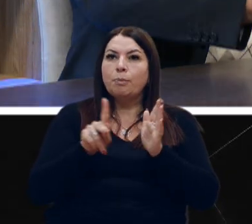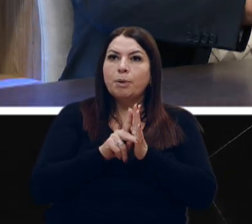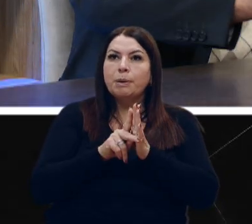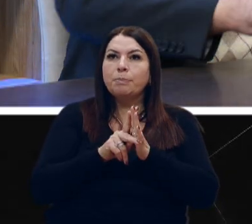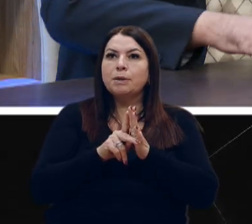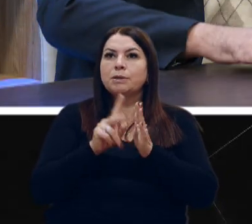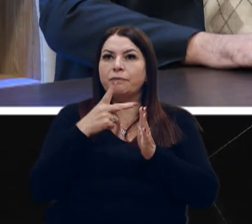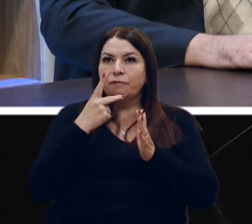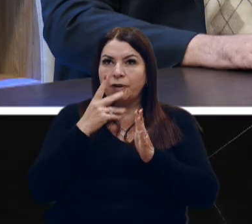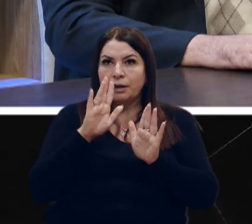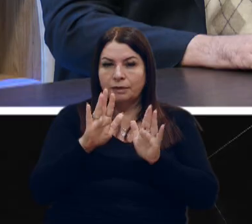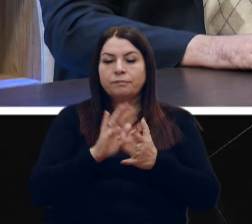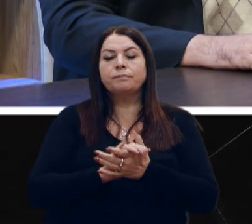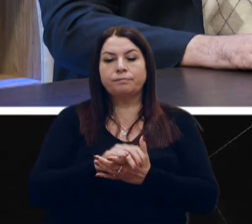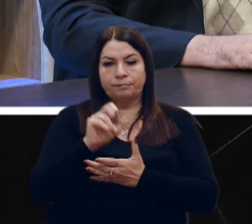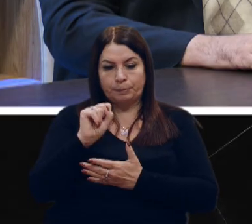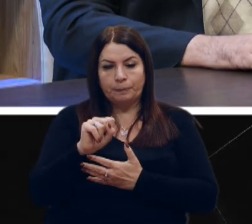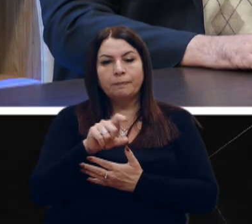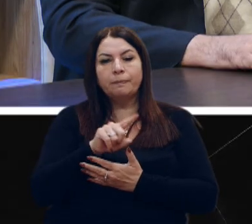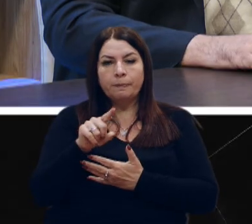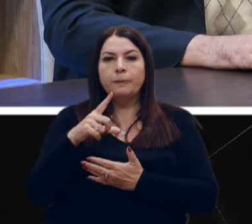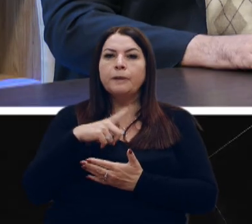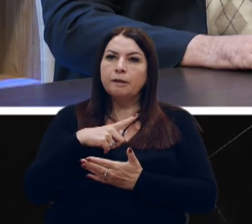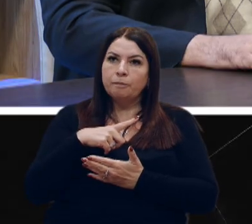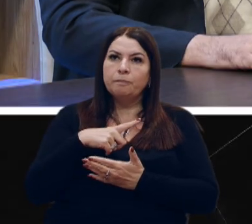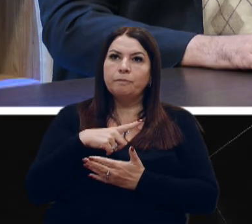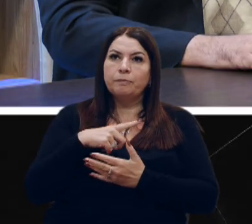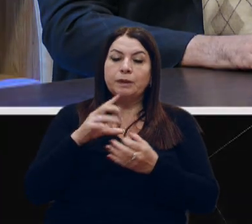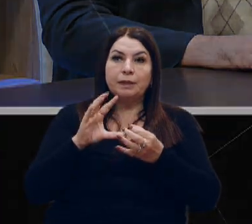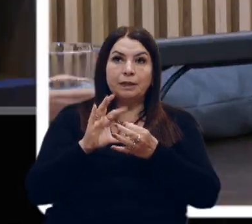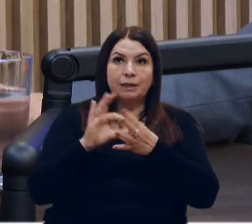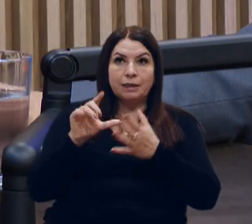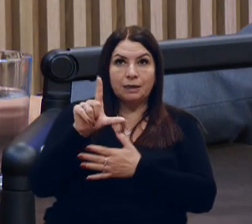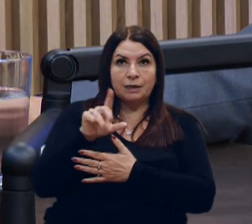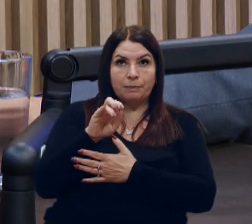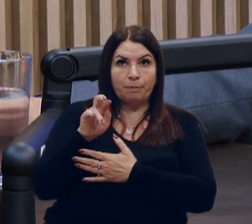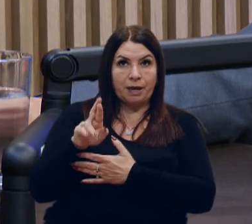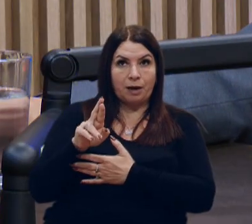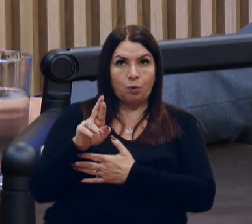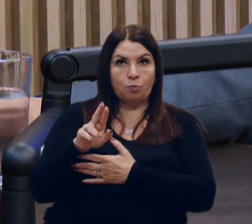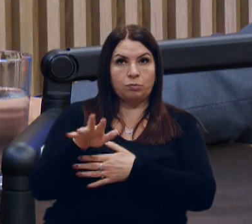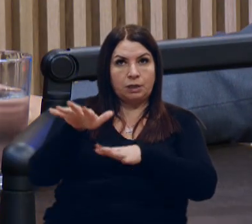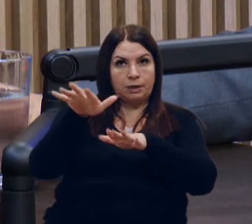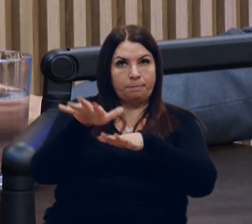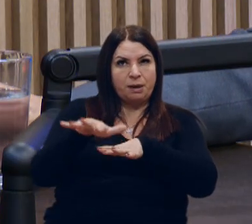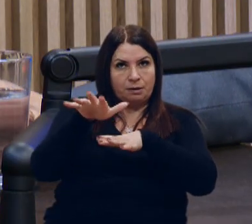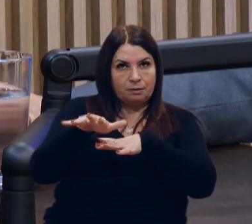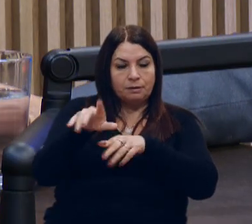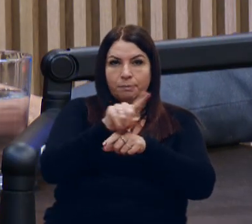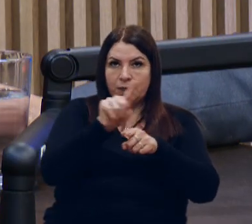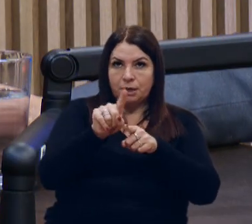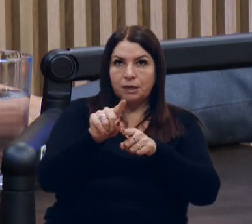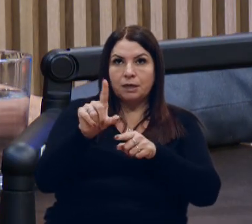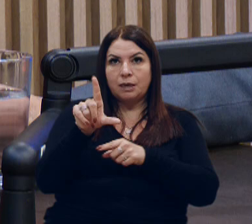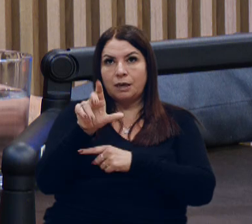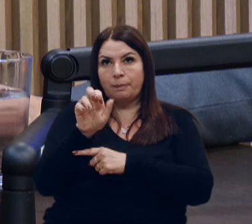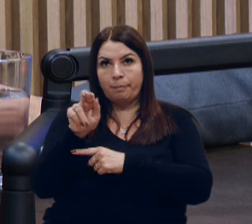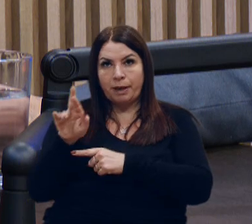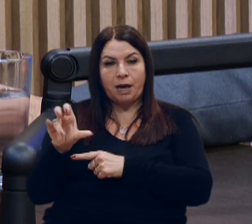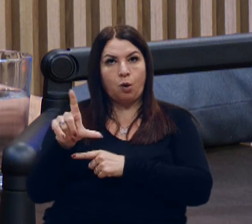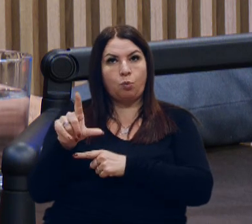suas palavras aqui. Não, existe o liberal militante e existe o liberal